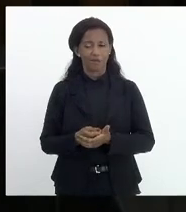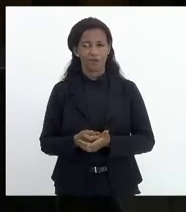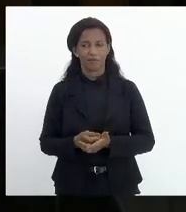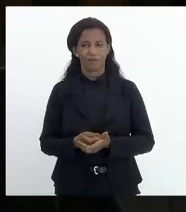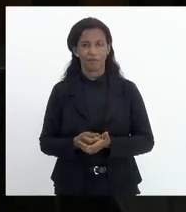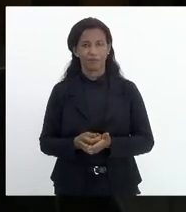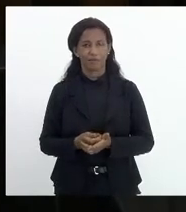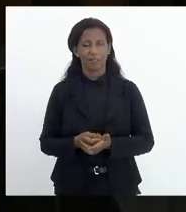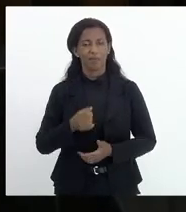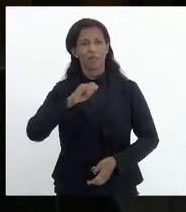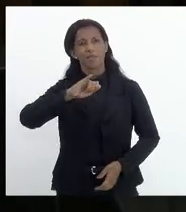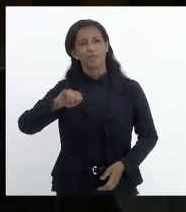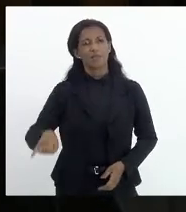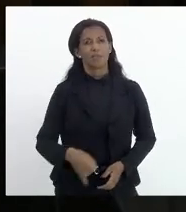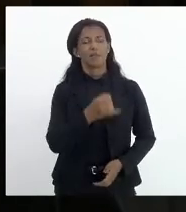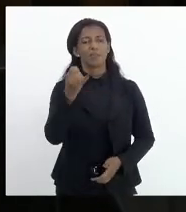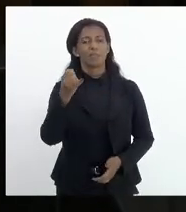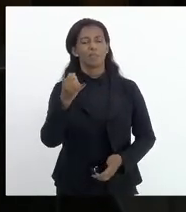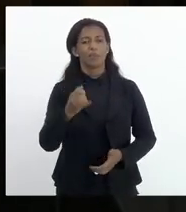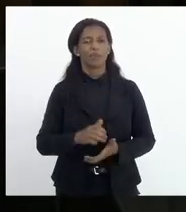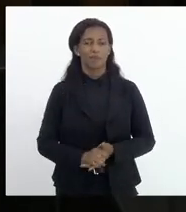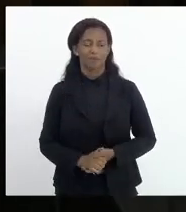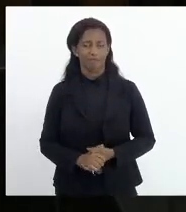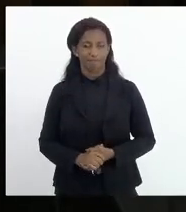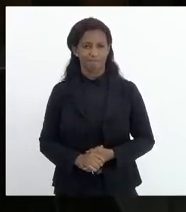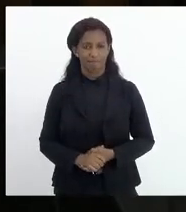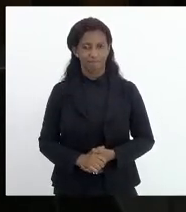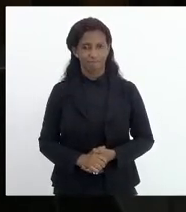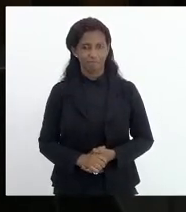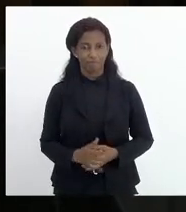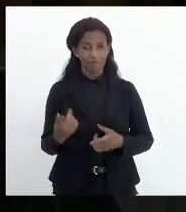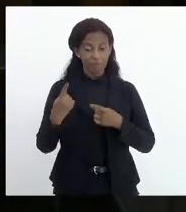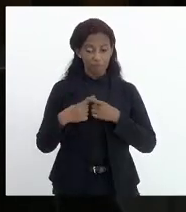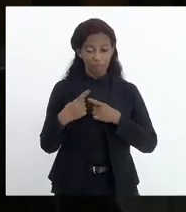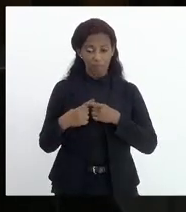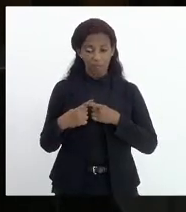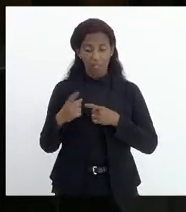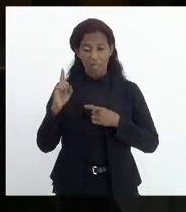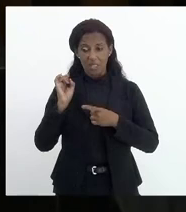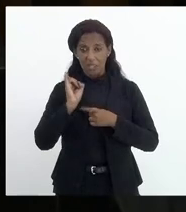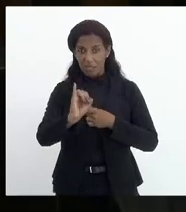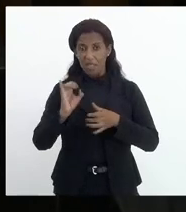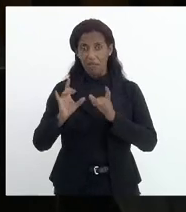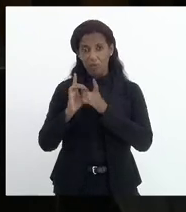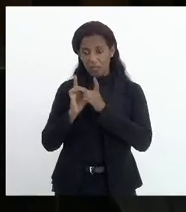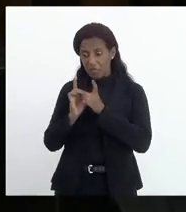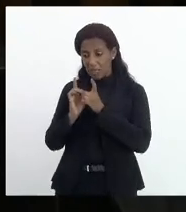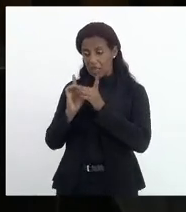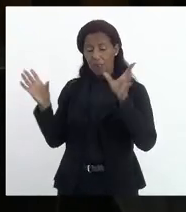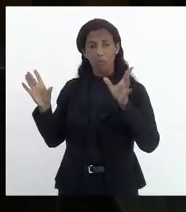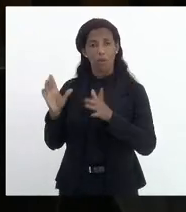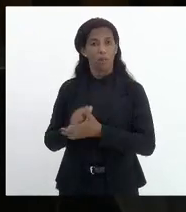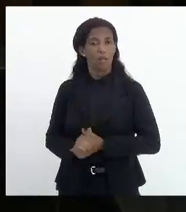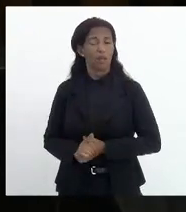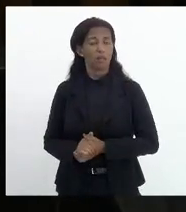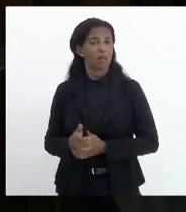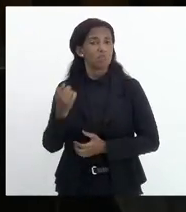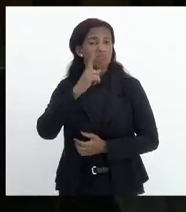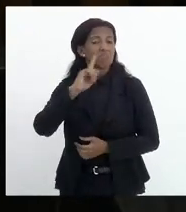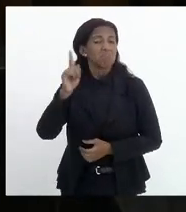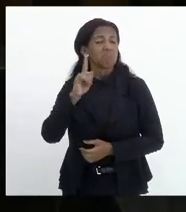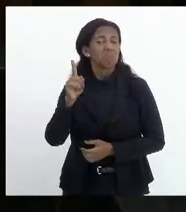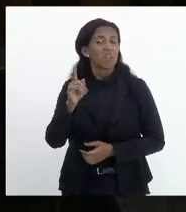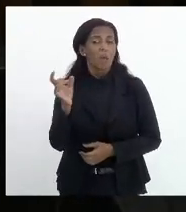para se aproveitar da radicalização porque seja fosse um Democrata ele não